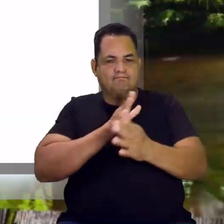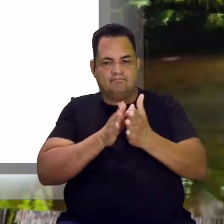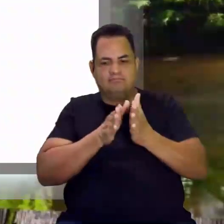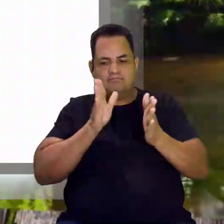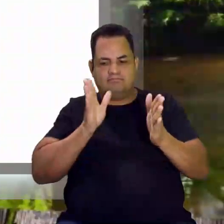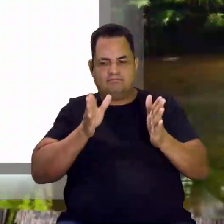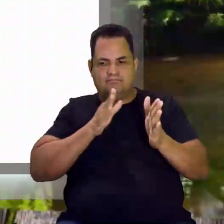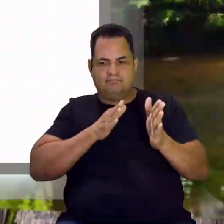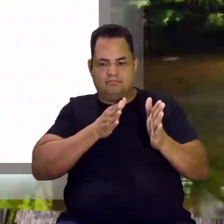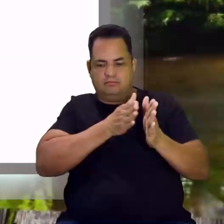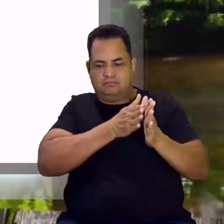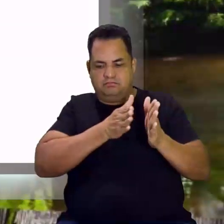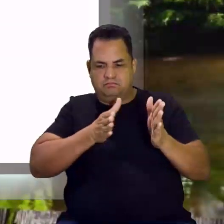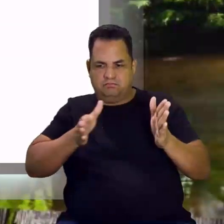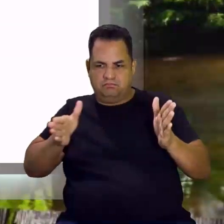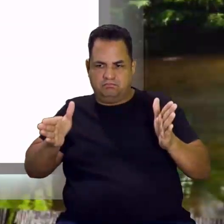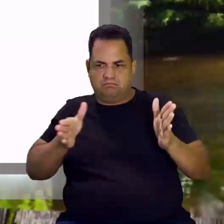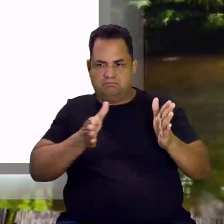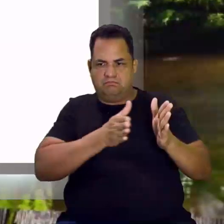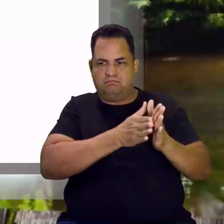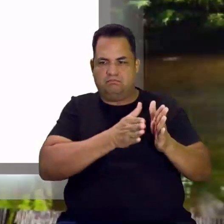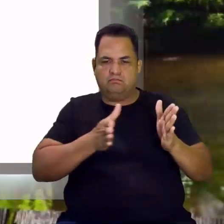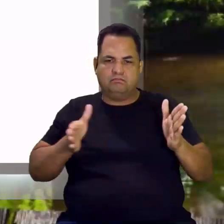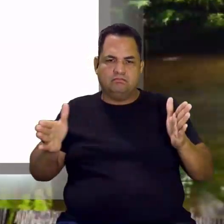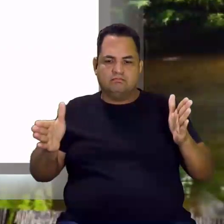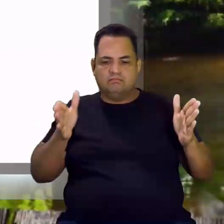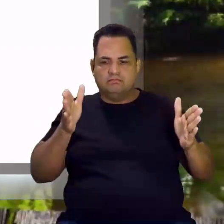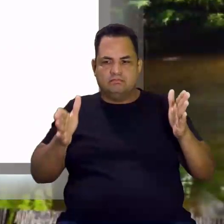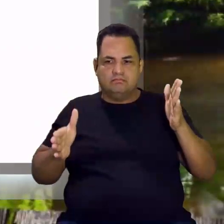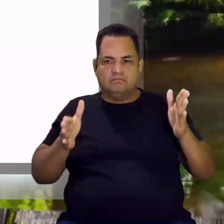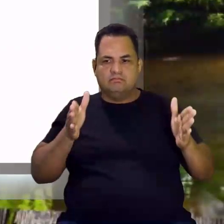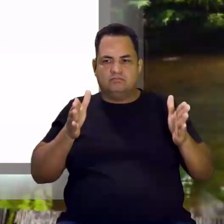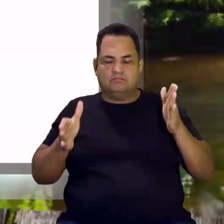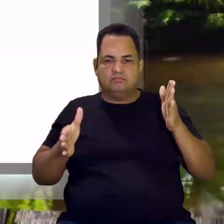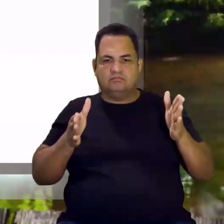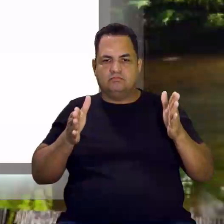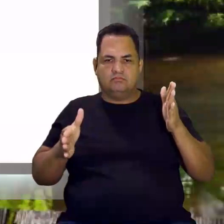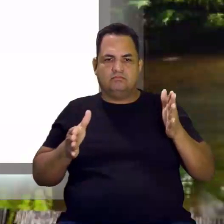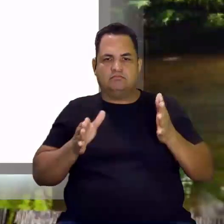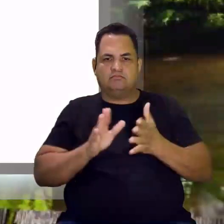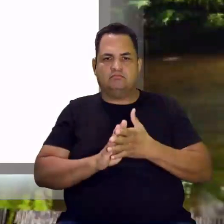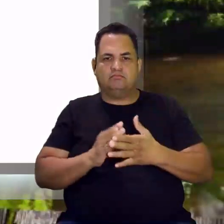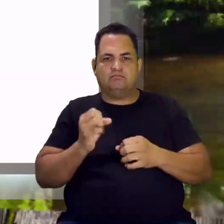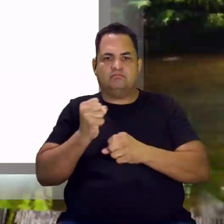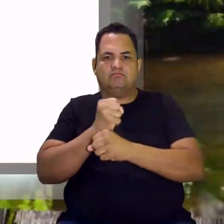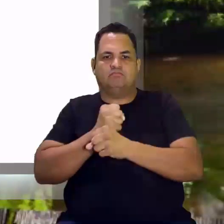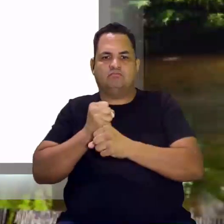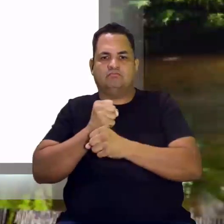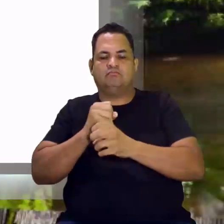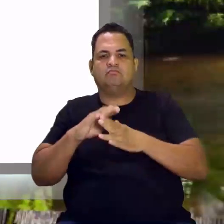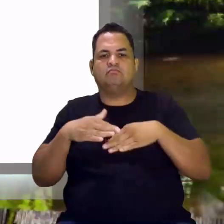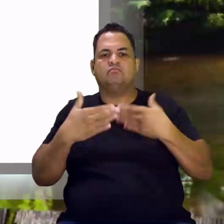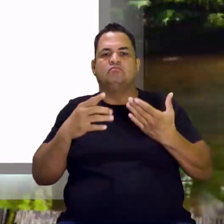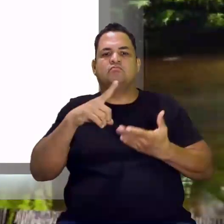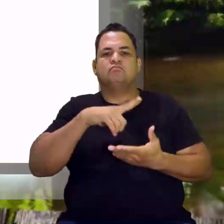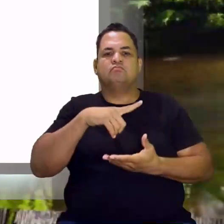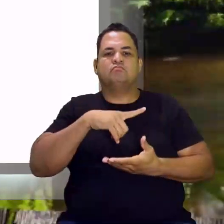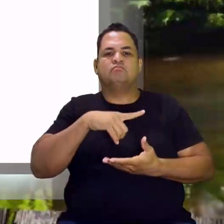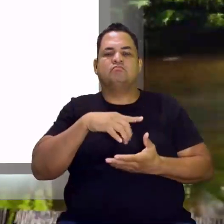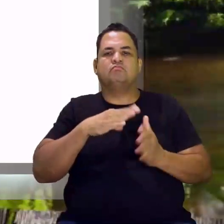vão existir nesse período, nesse tempo cronológico. Então,